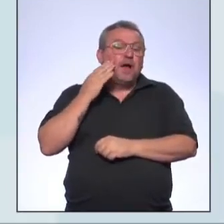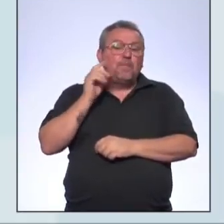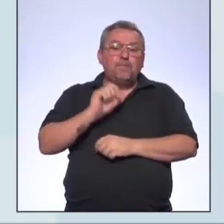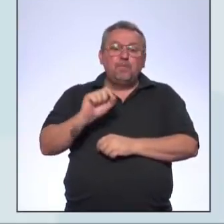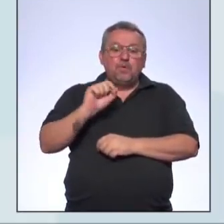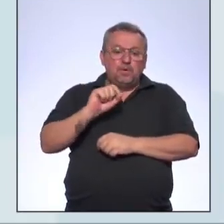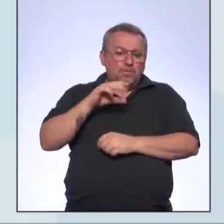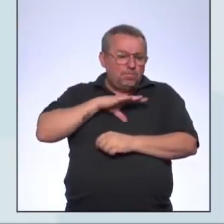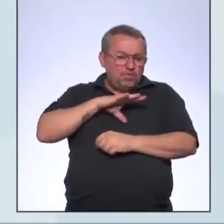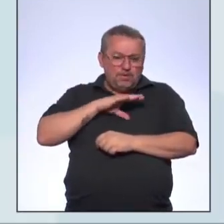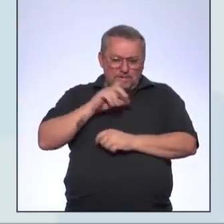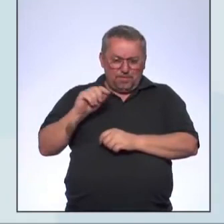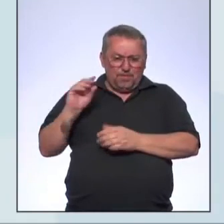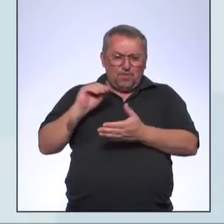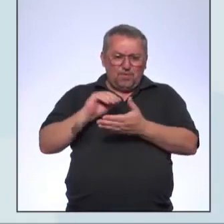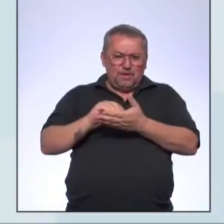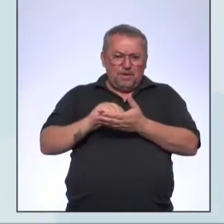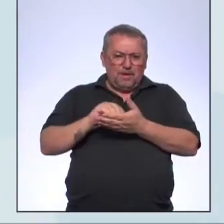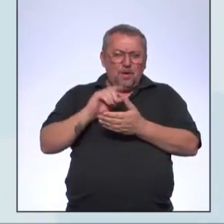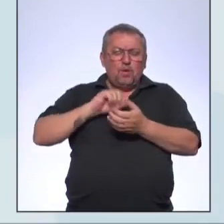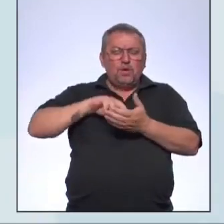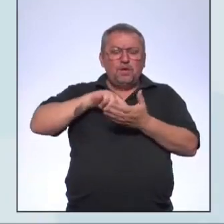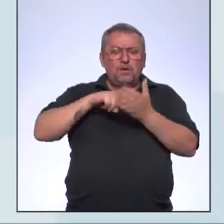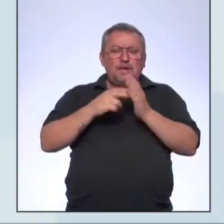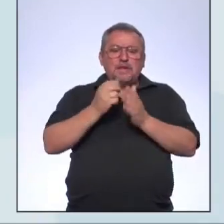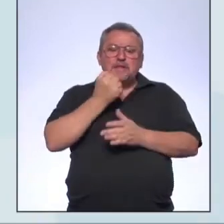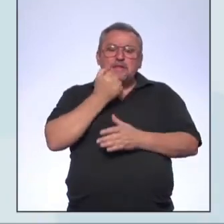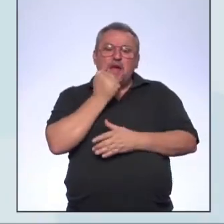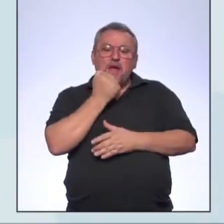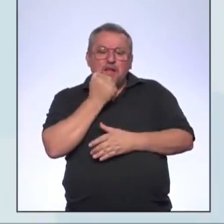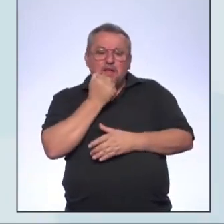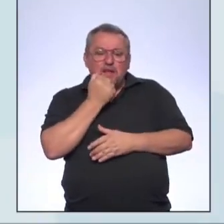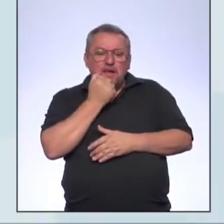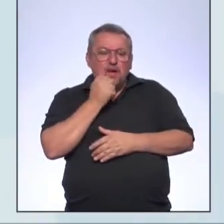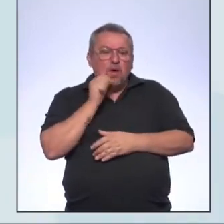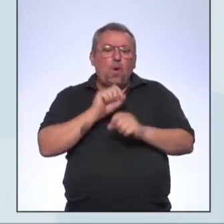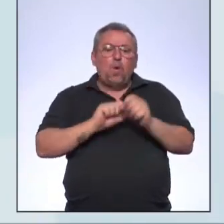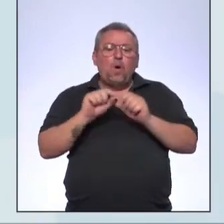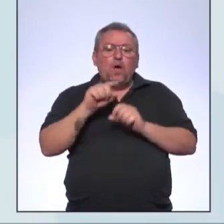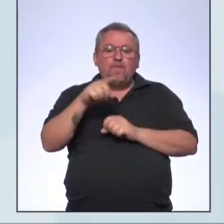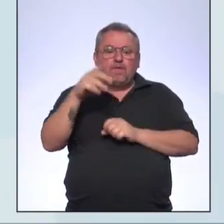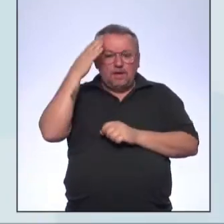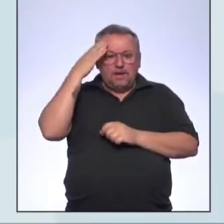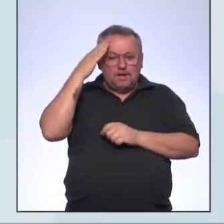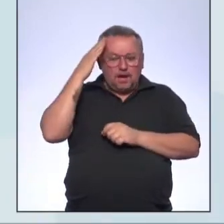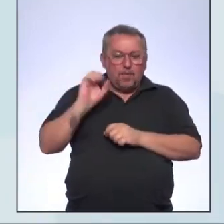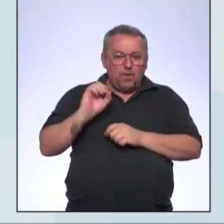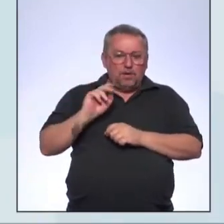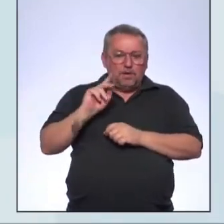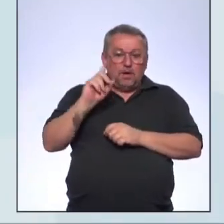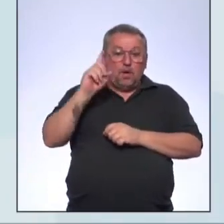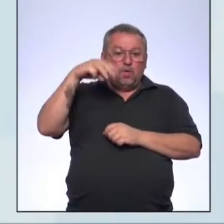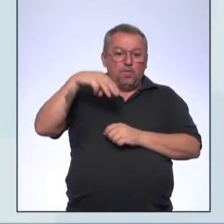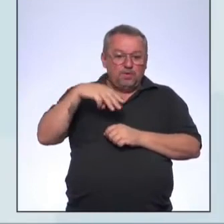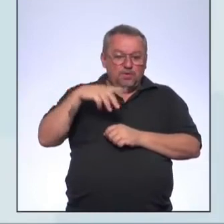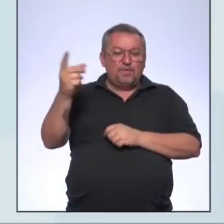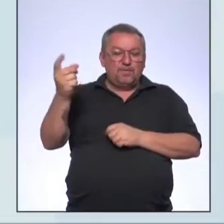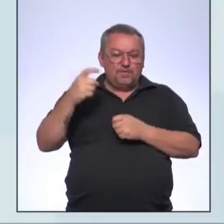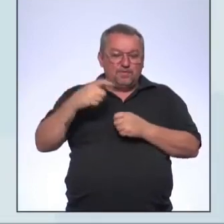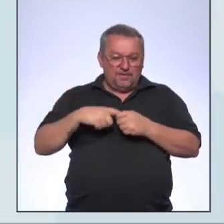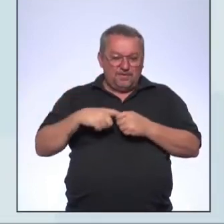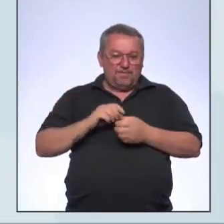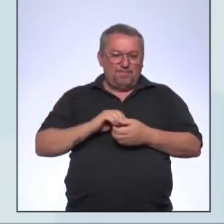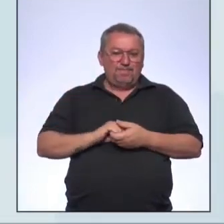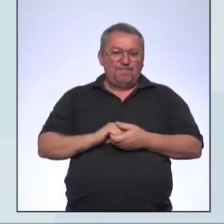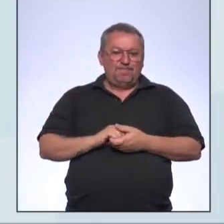no chat. O que você sabe? O que é ciências para você? Qual é a função da ciência? Ok? 1 minutinho para vocês responderem